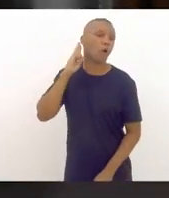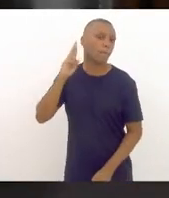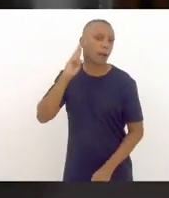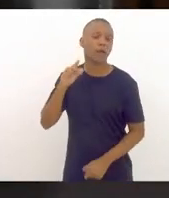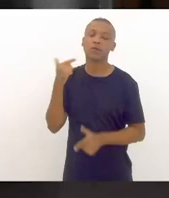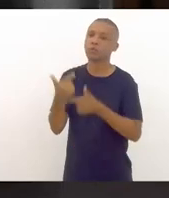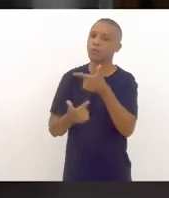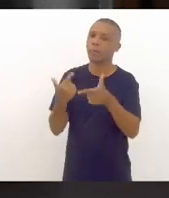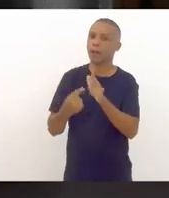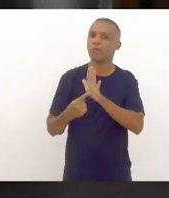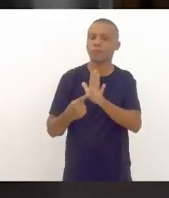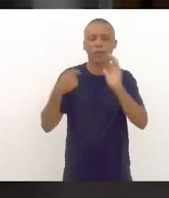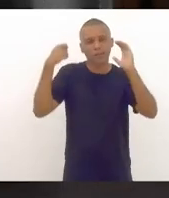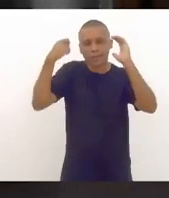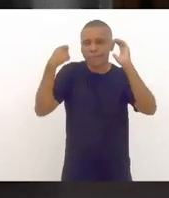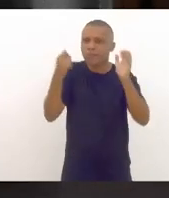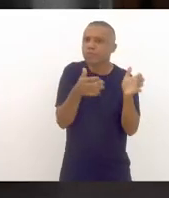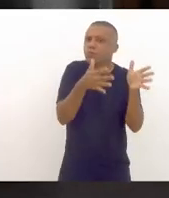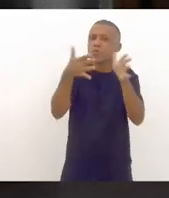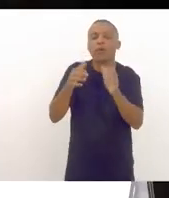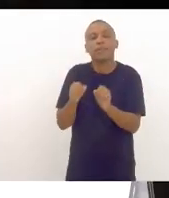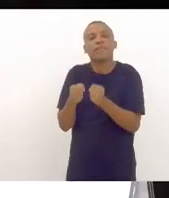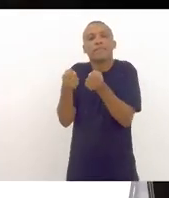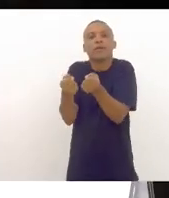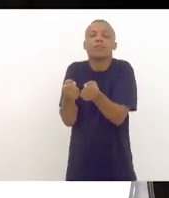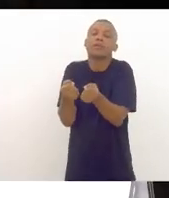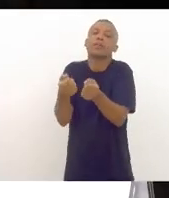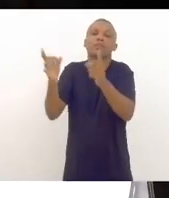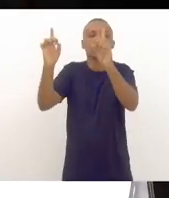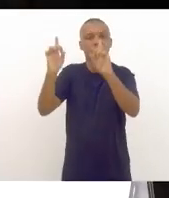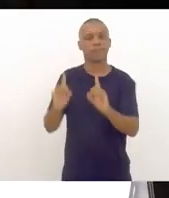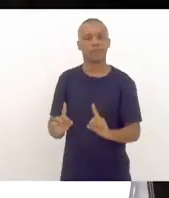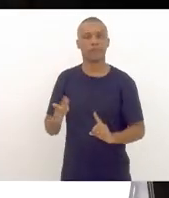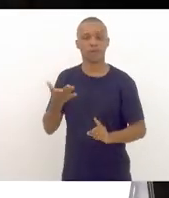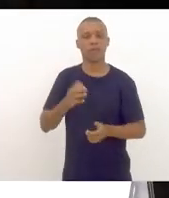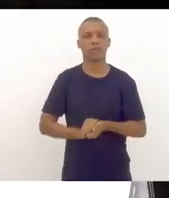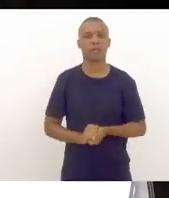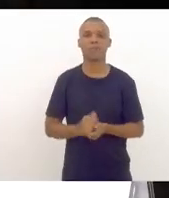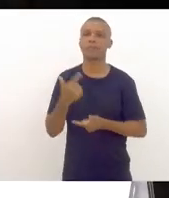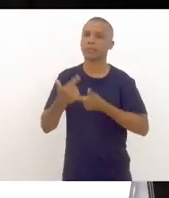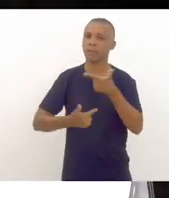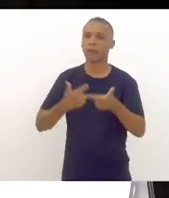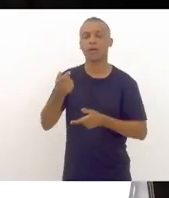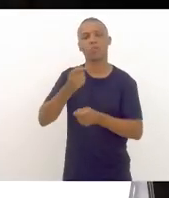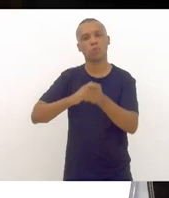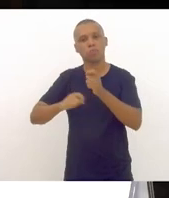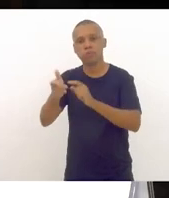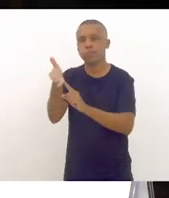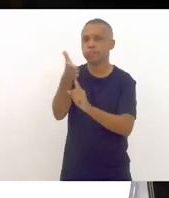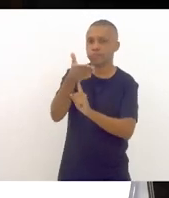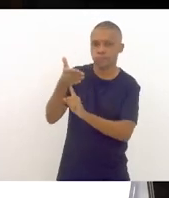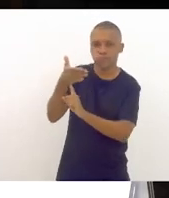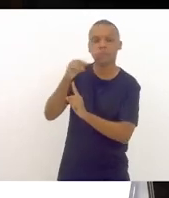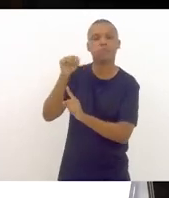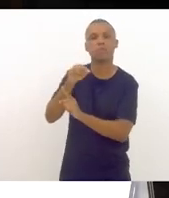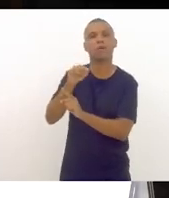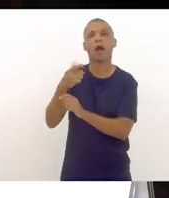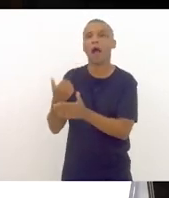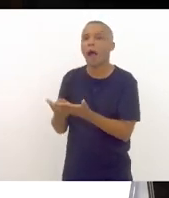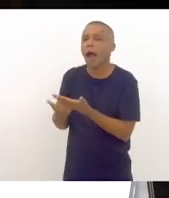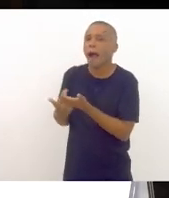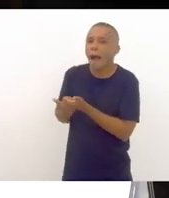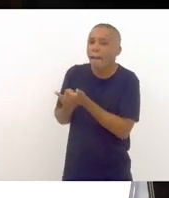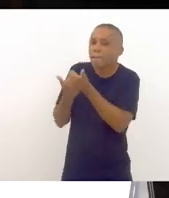foi mostrado agora nesse vídeo em defesa das pessoas com deficiência, né, trabalhando na causa das doenças raras, dando apoio às APAES,